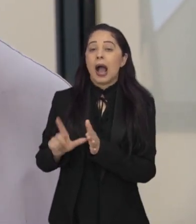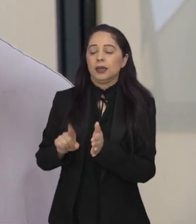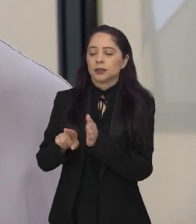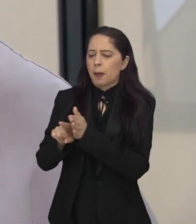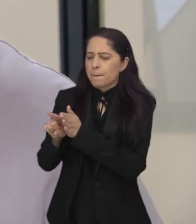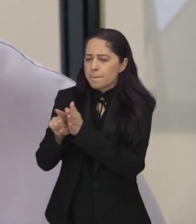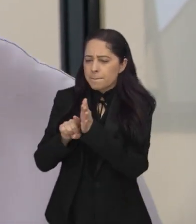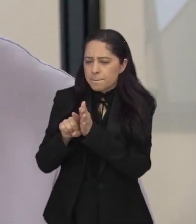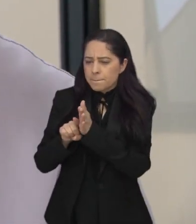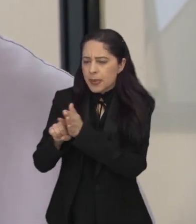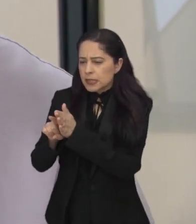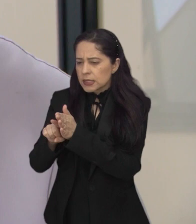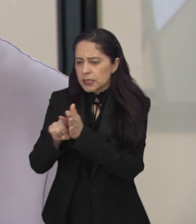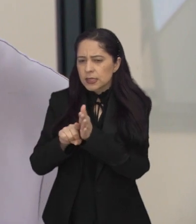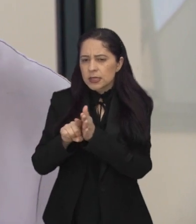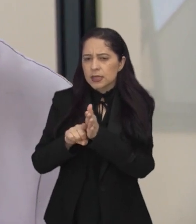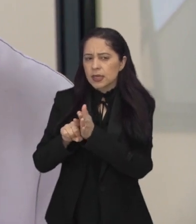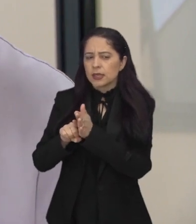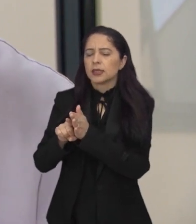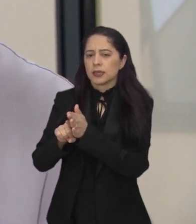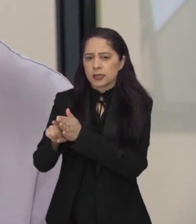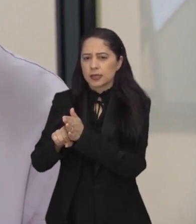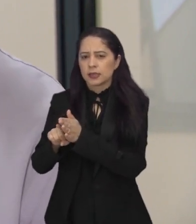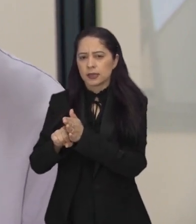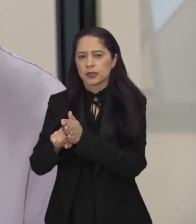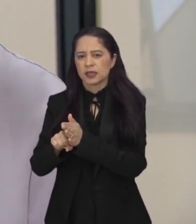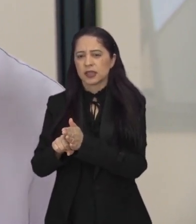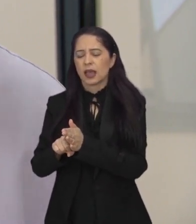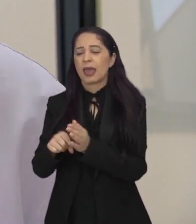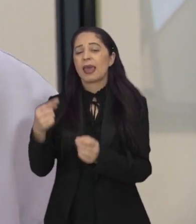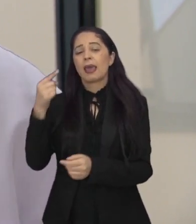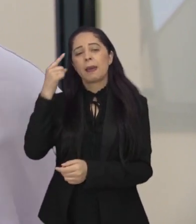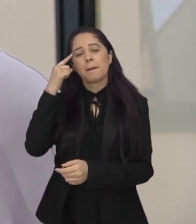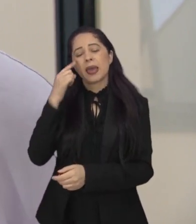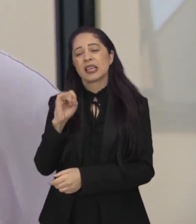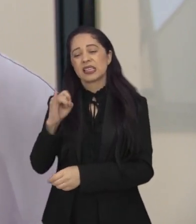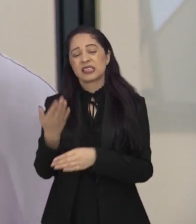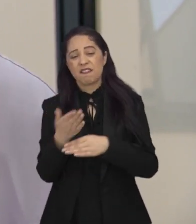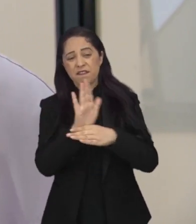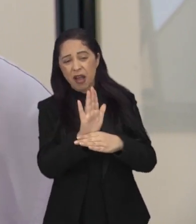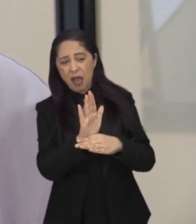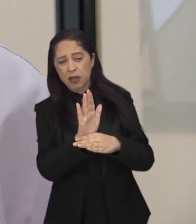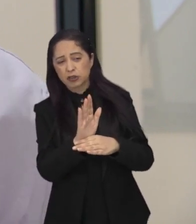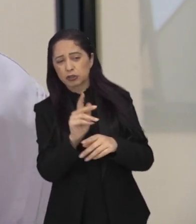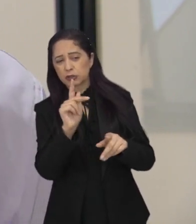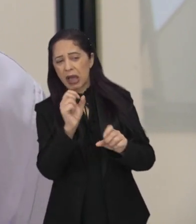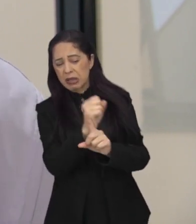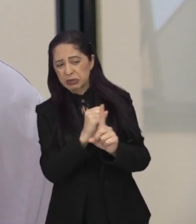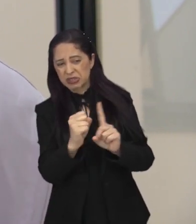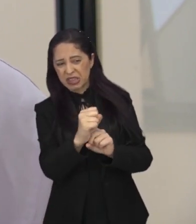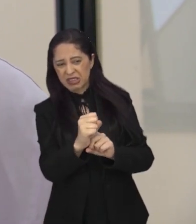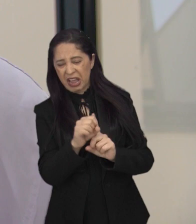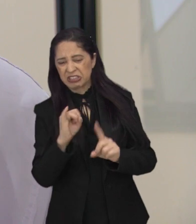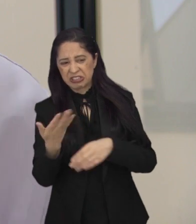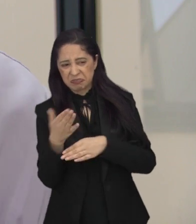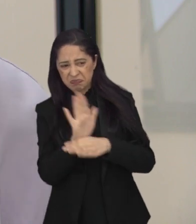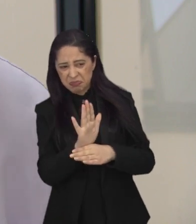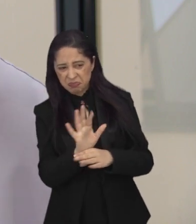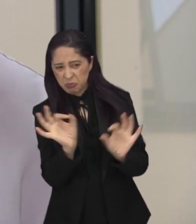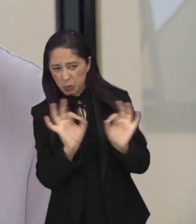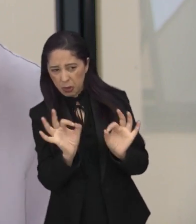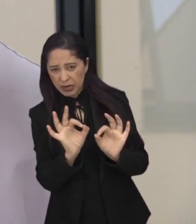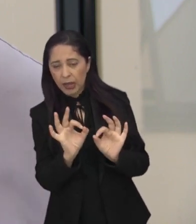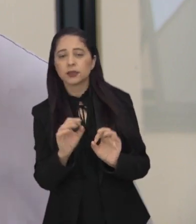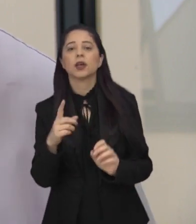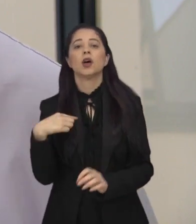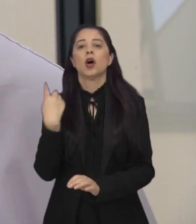faz um estudo daquilo que está sendo proposto para ver se vai trazer benefício para a comunidade. Se não for trazer benefício, a